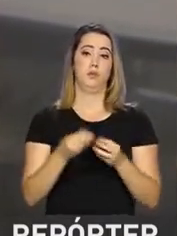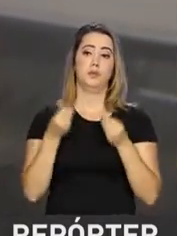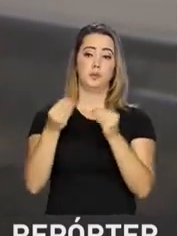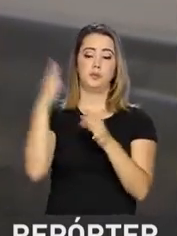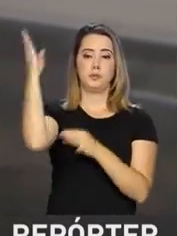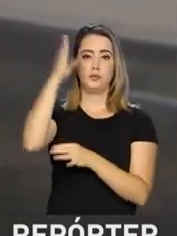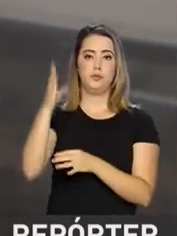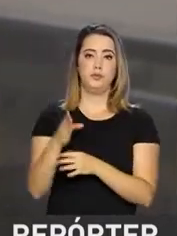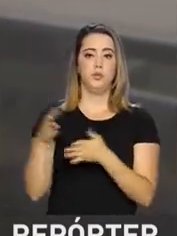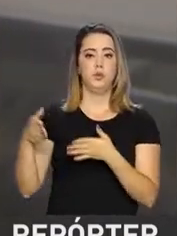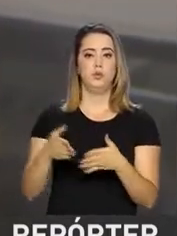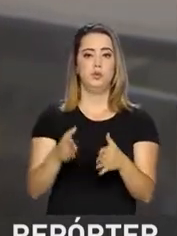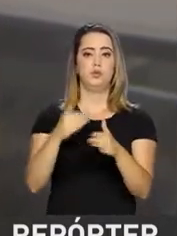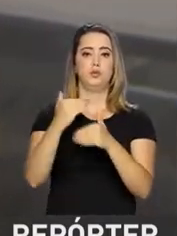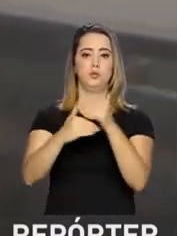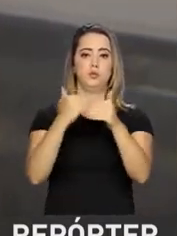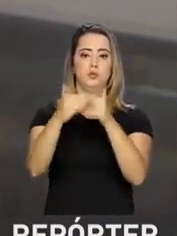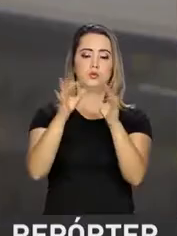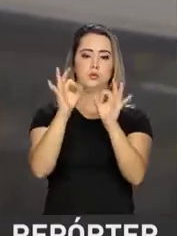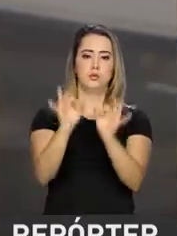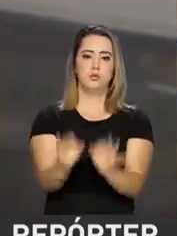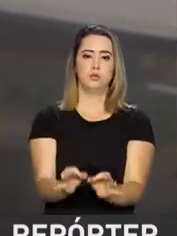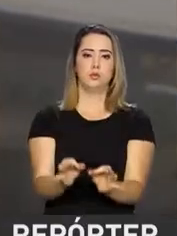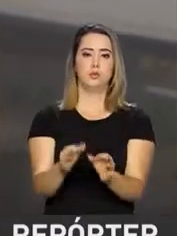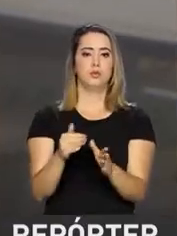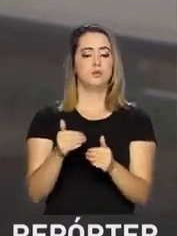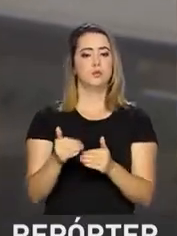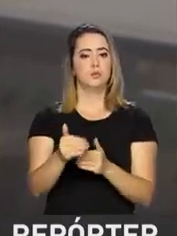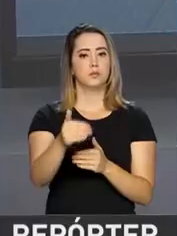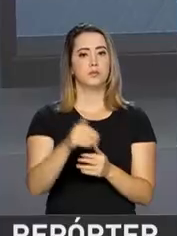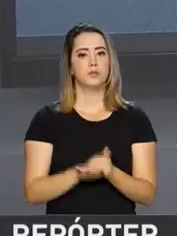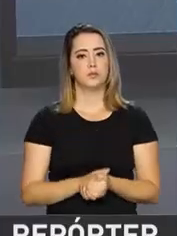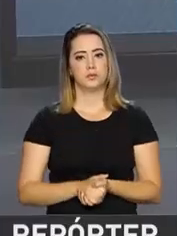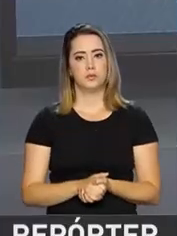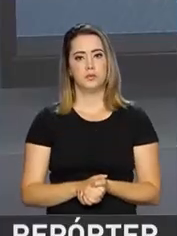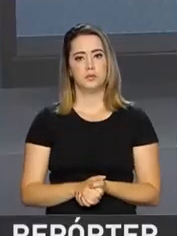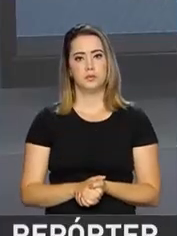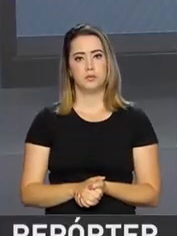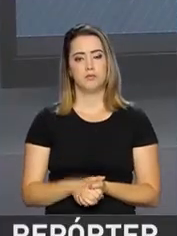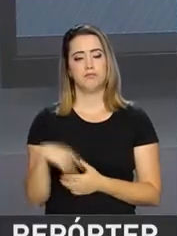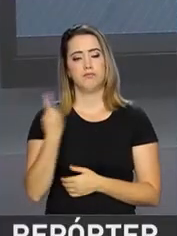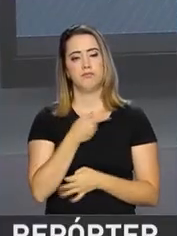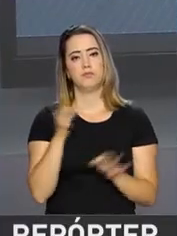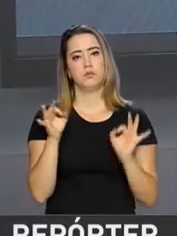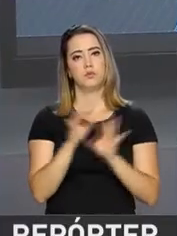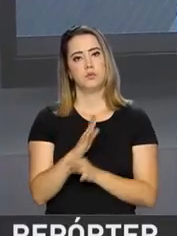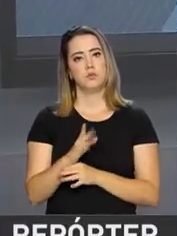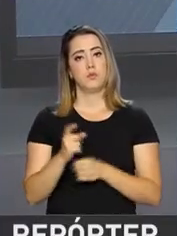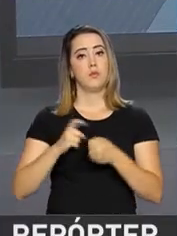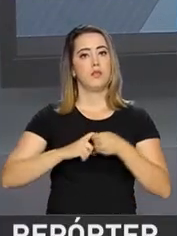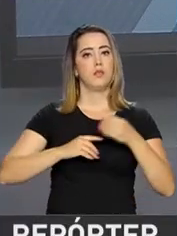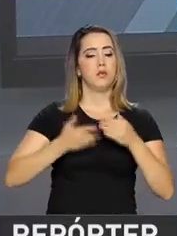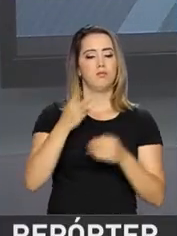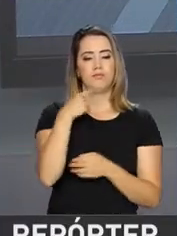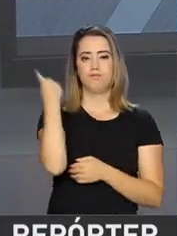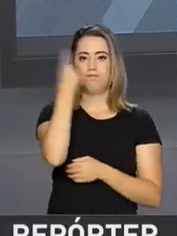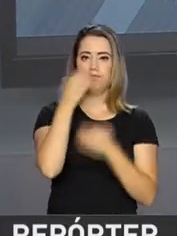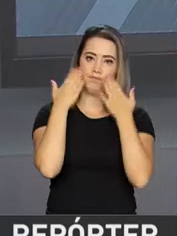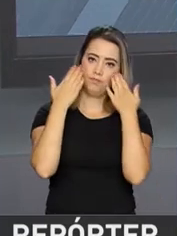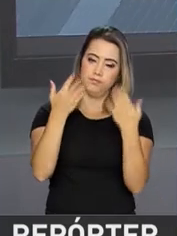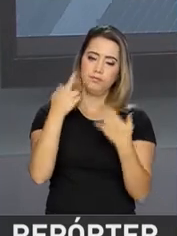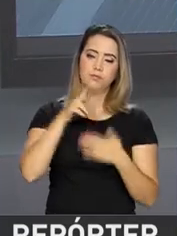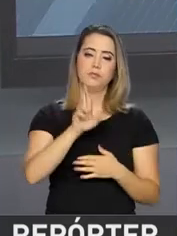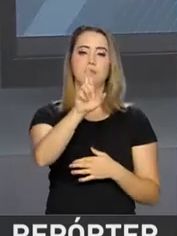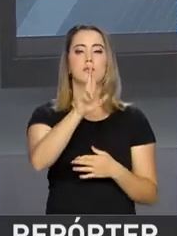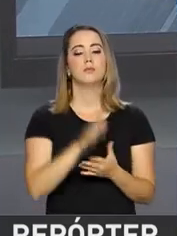país um em uma rota de crescimento sustentável nos próximos anos e nós ficamos por aqui voltamos em uma hora na próxima